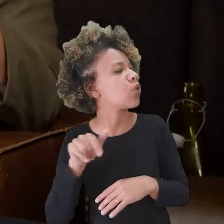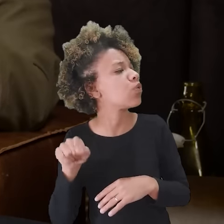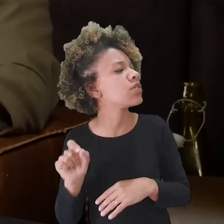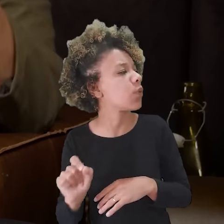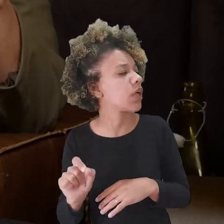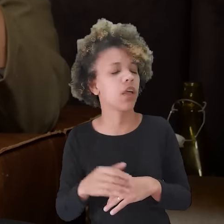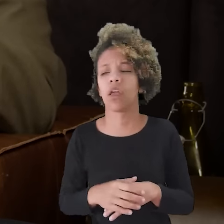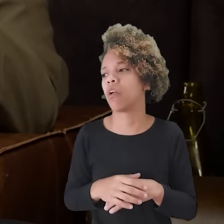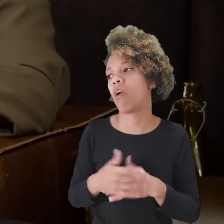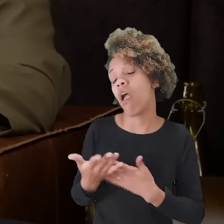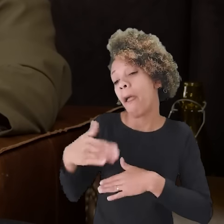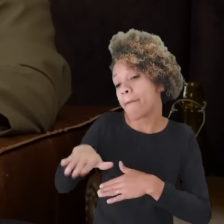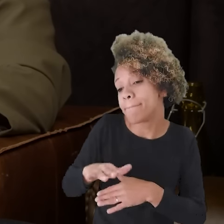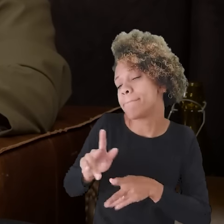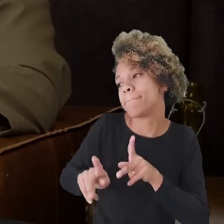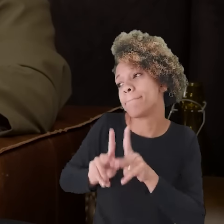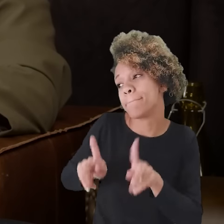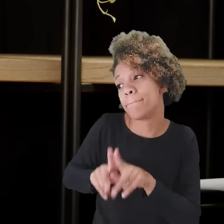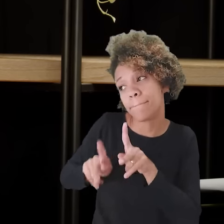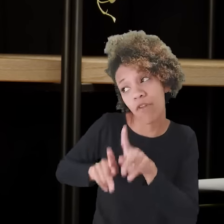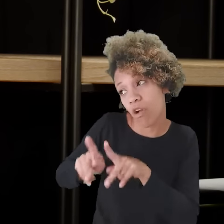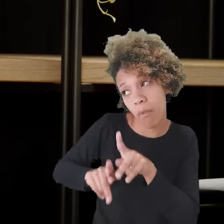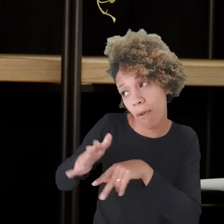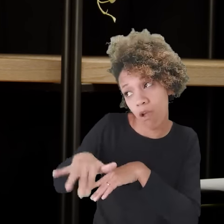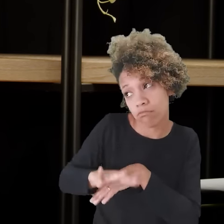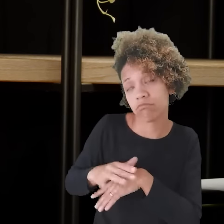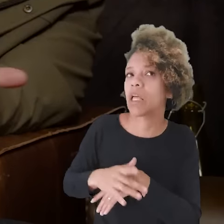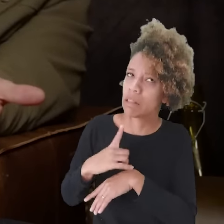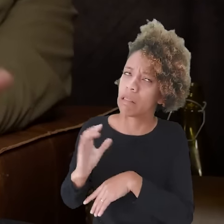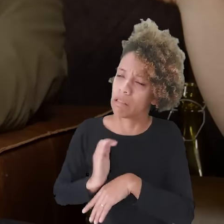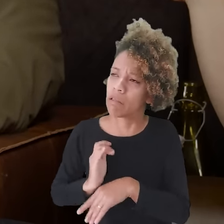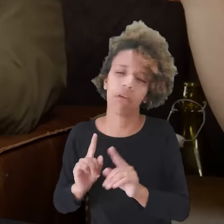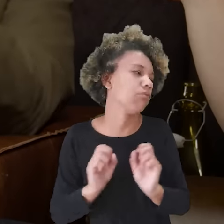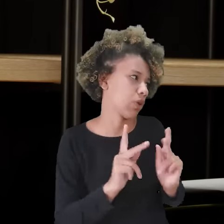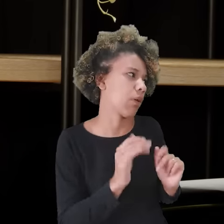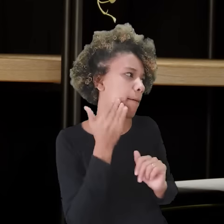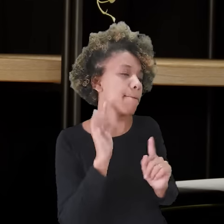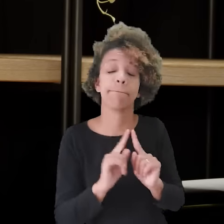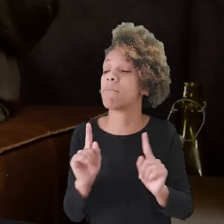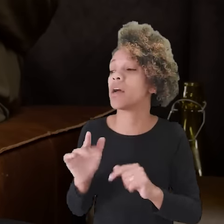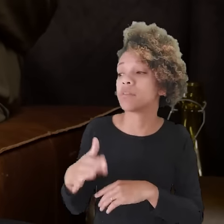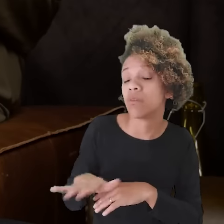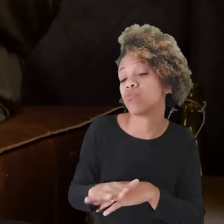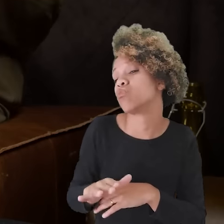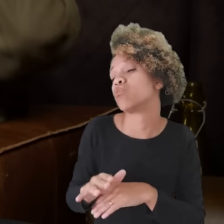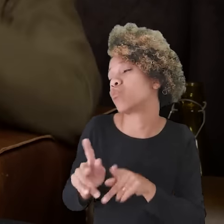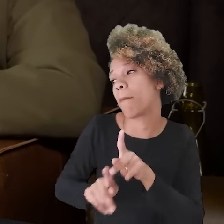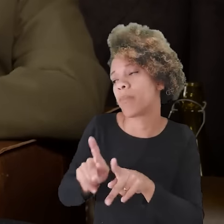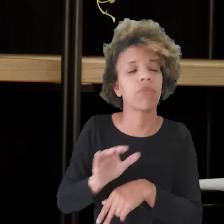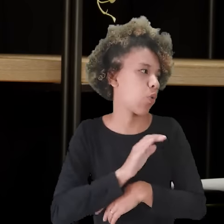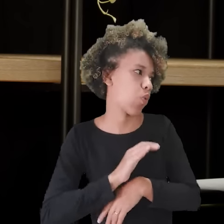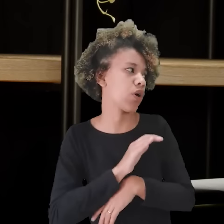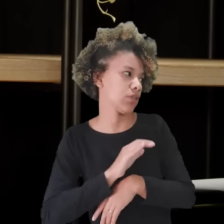o quê o Santa Cruz é mais uma galera do povão automaticamente obviamente que tem gente rica Tá tudo bem mas é mais conhecido como como a galera do